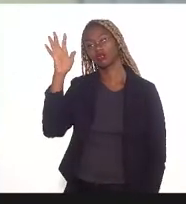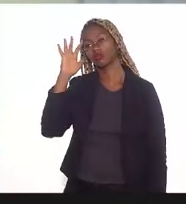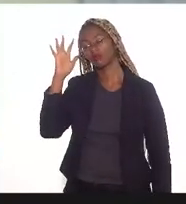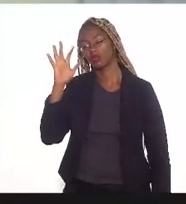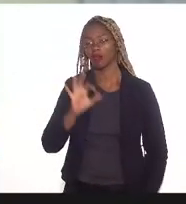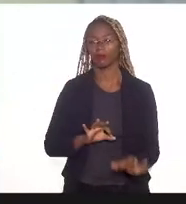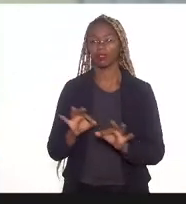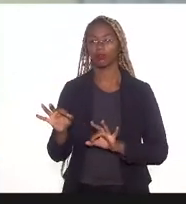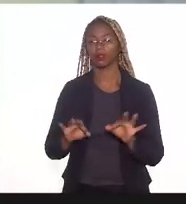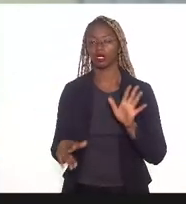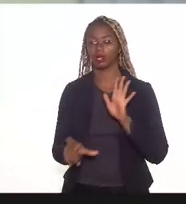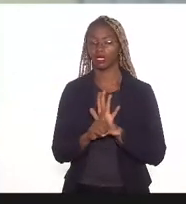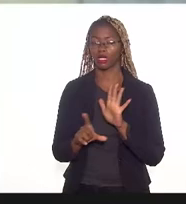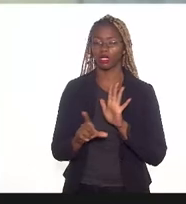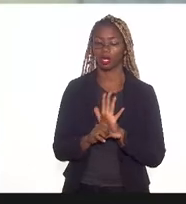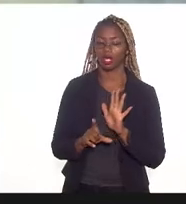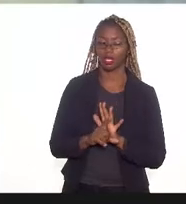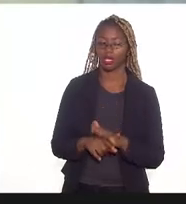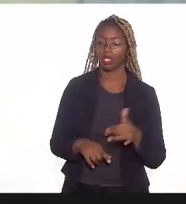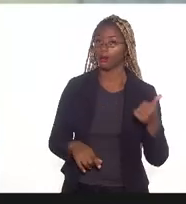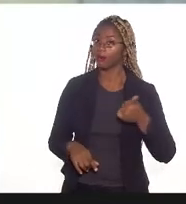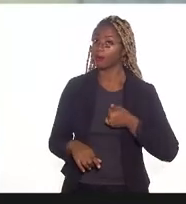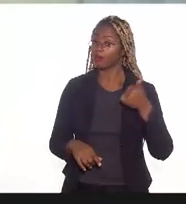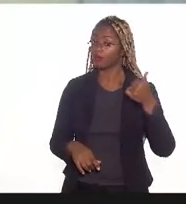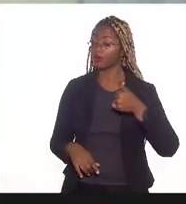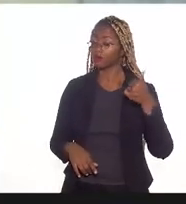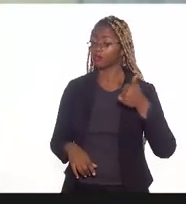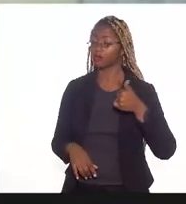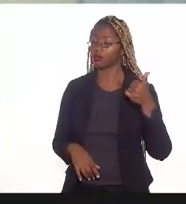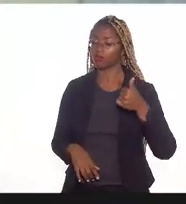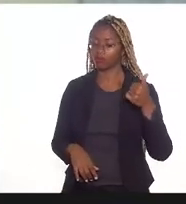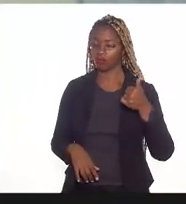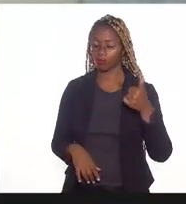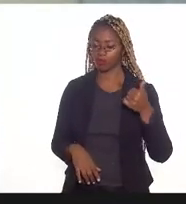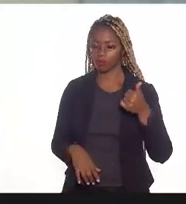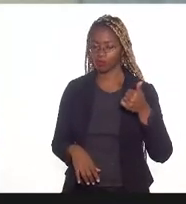da Lei, se primeiro eram